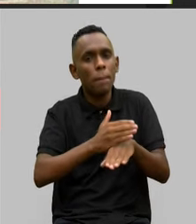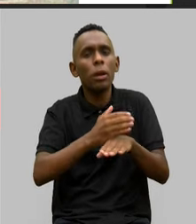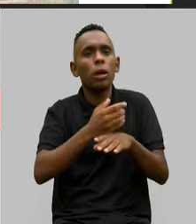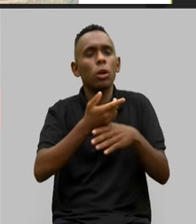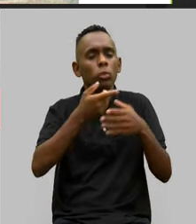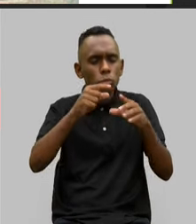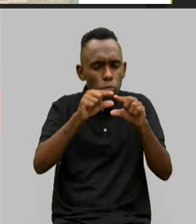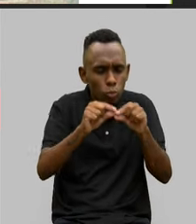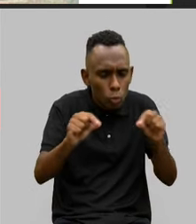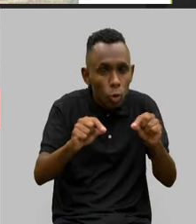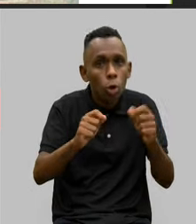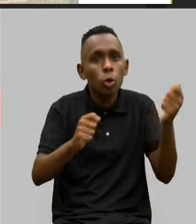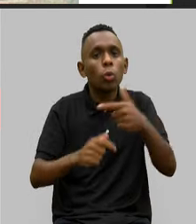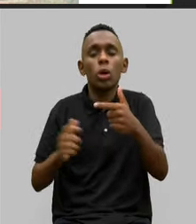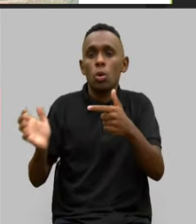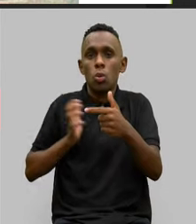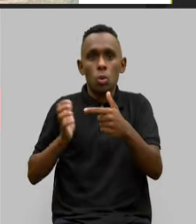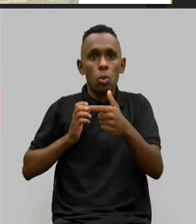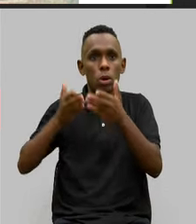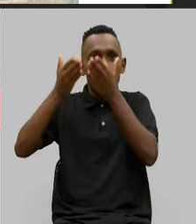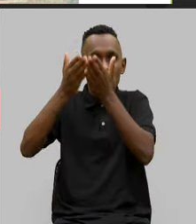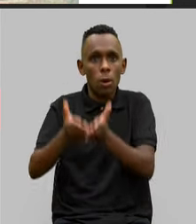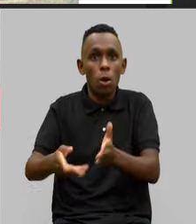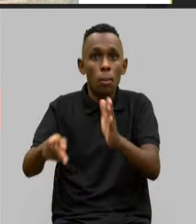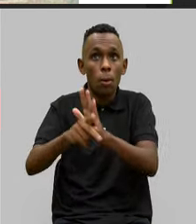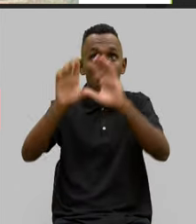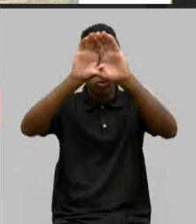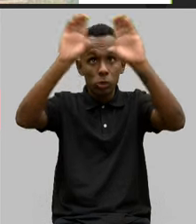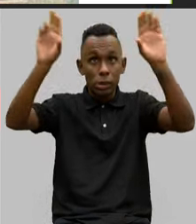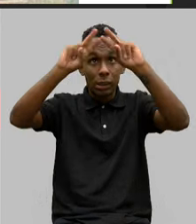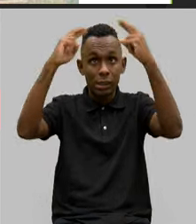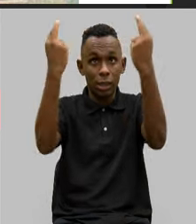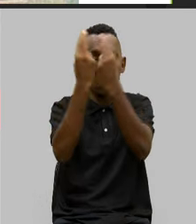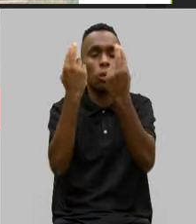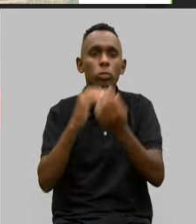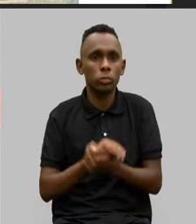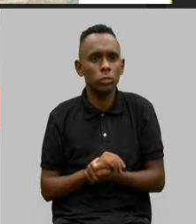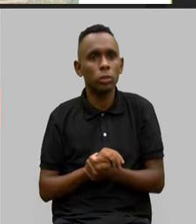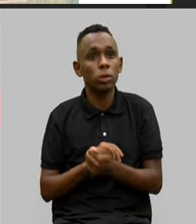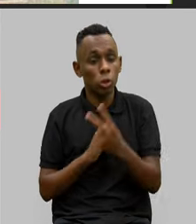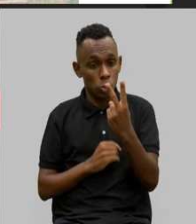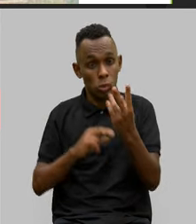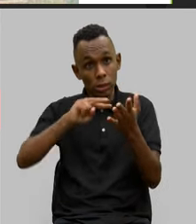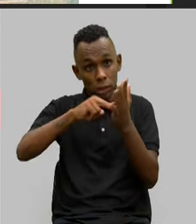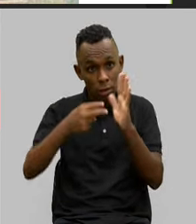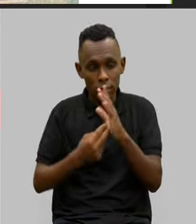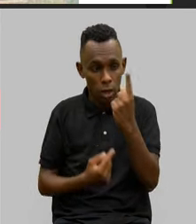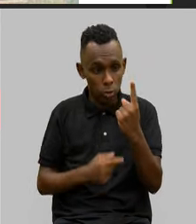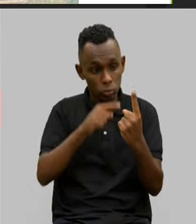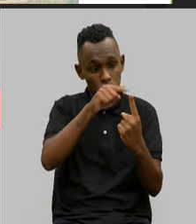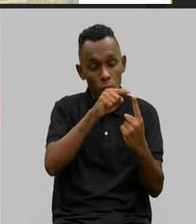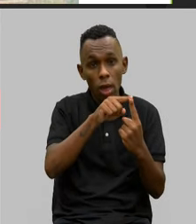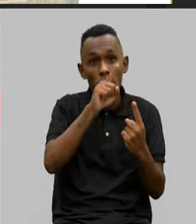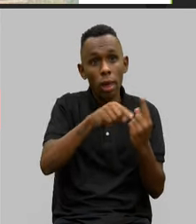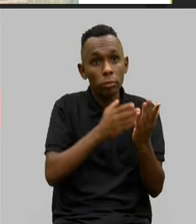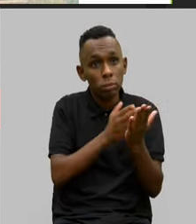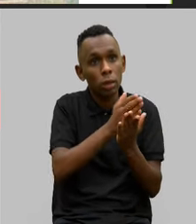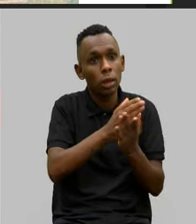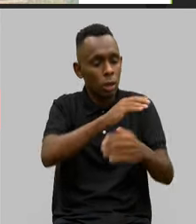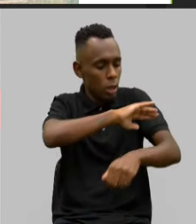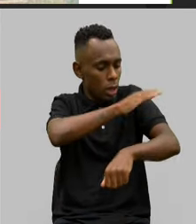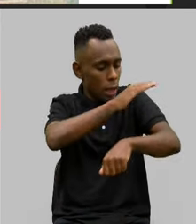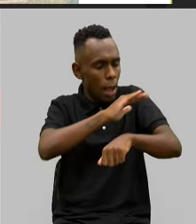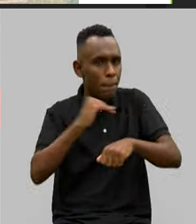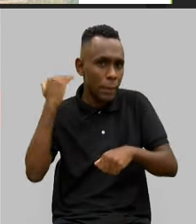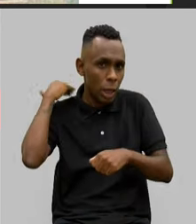agulha do que um rico entrar nos reinos no reino dos céus há duas interpretações e uma delas é que camelo era